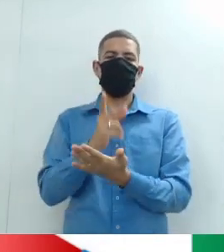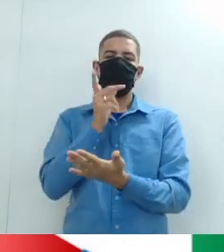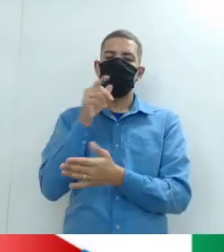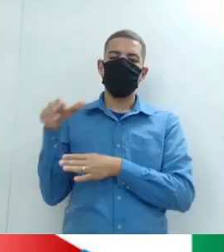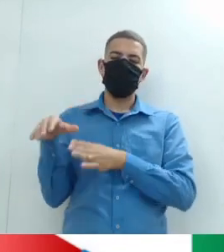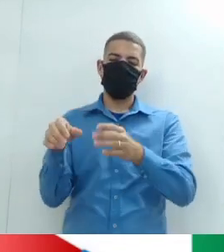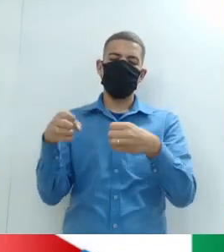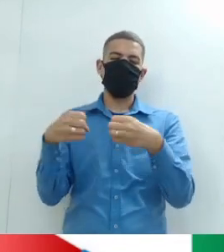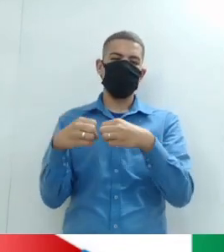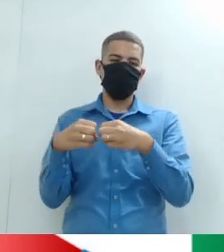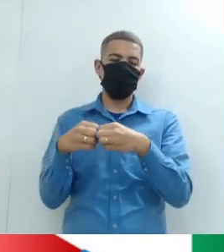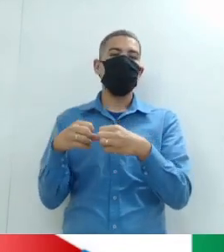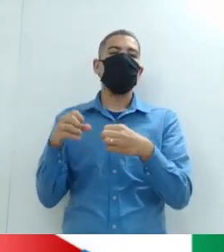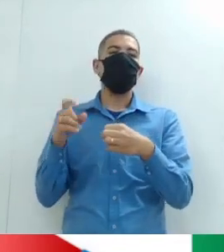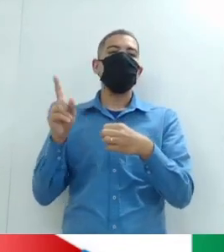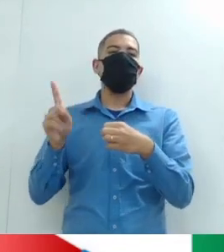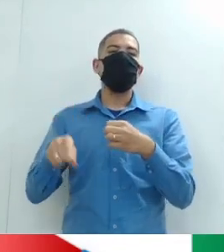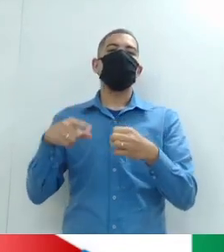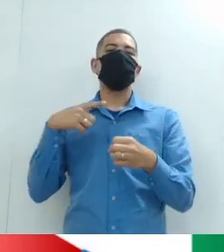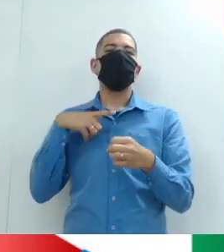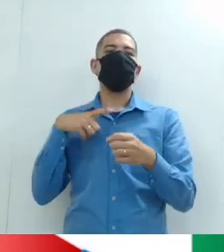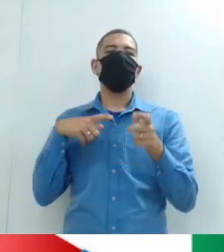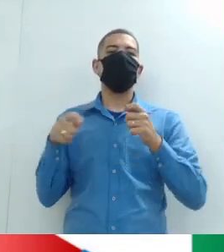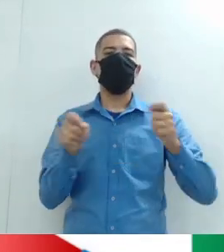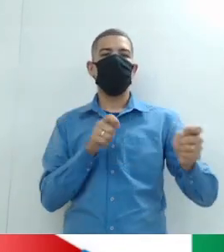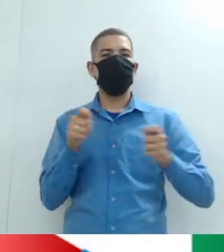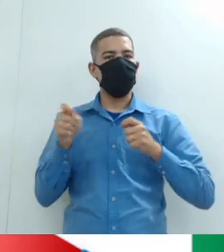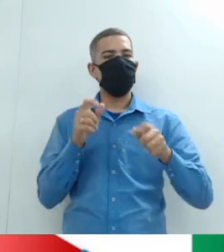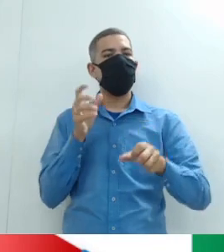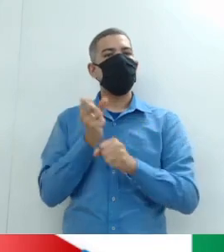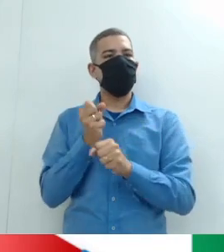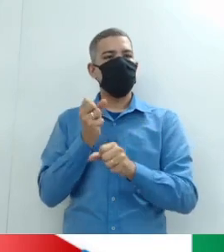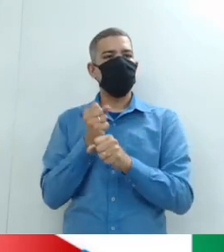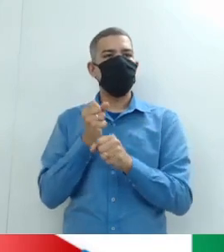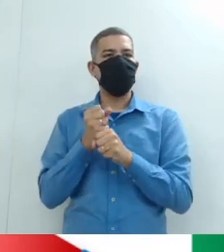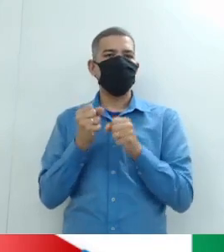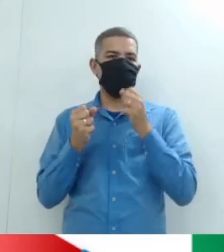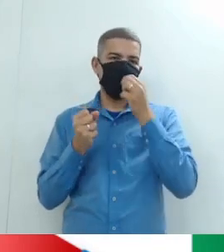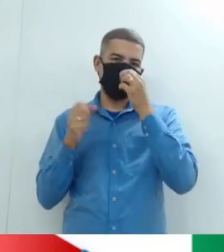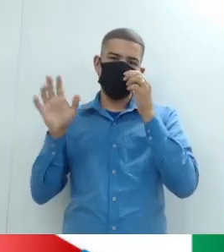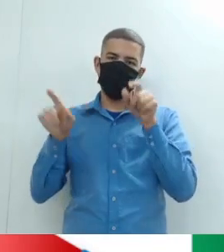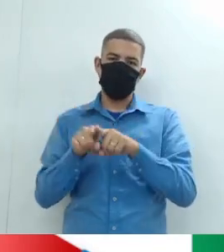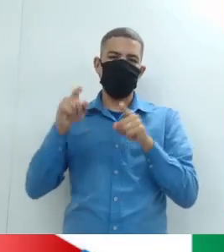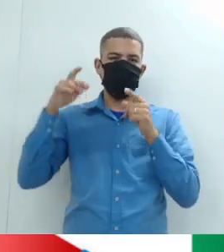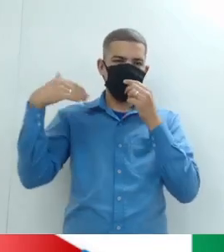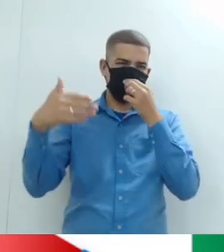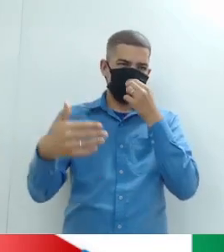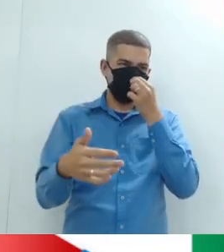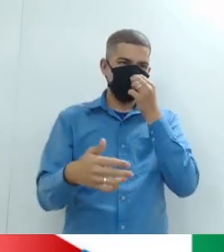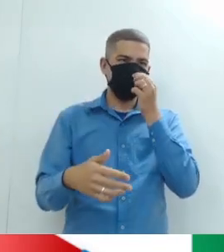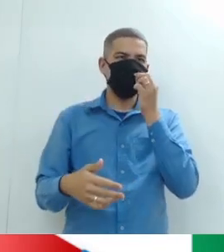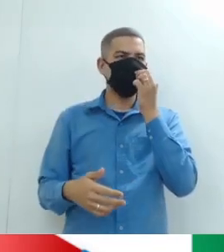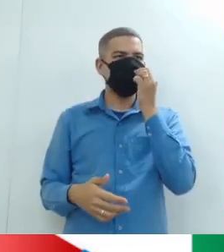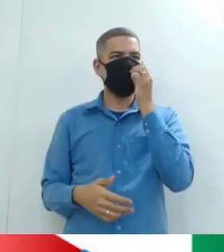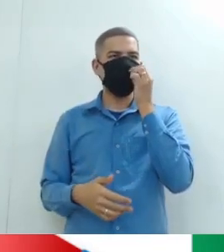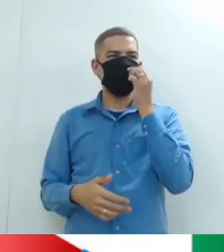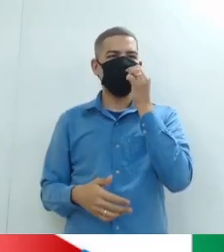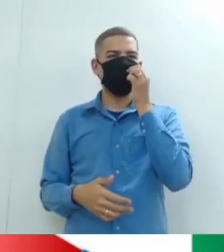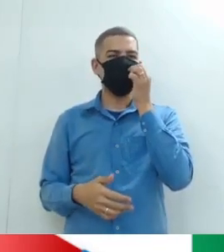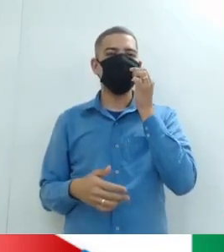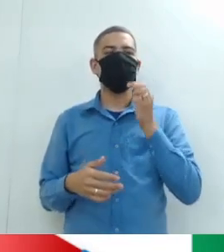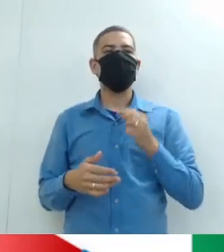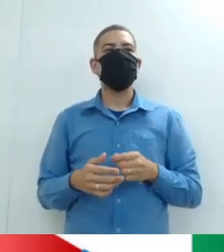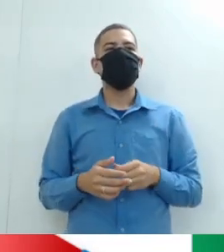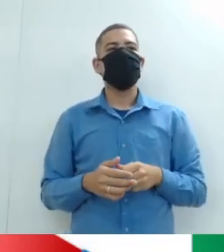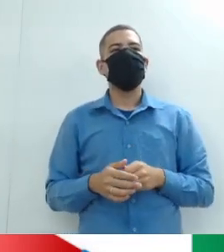água e começa a ter o controle de quantidade e periodicidade, tá bom? E é a partir daí que a gente vai trabalhar isso,